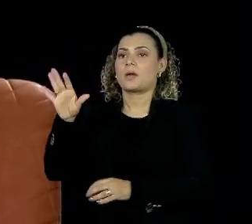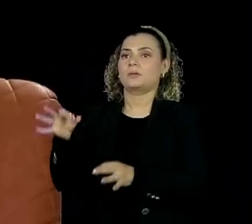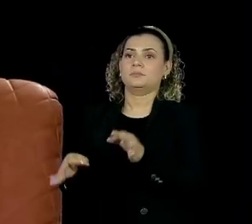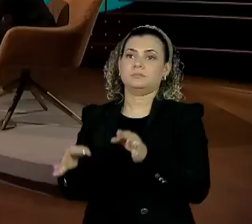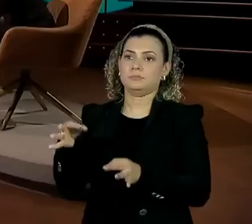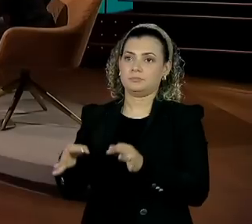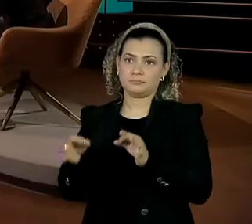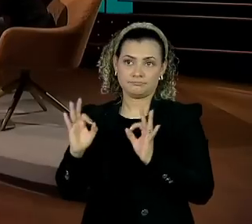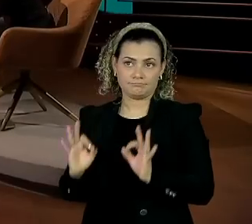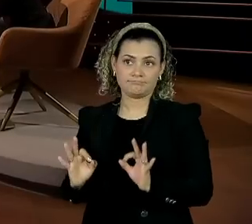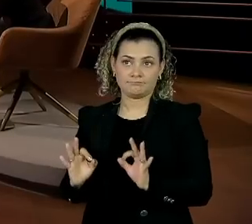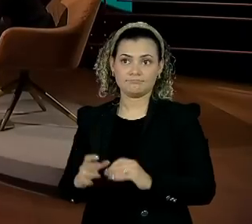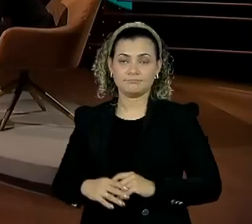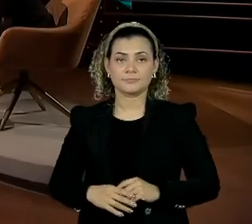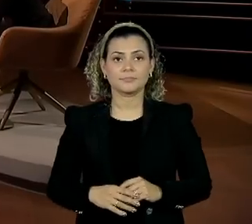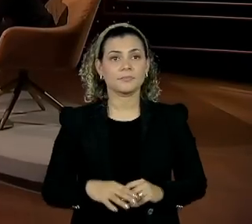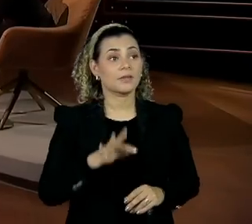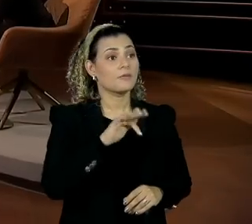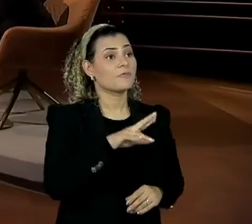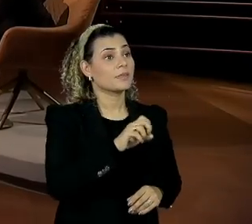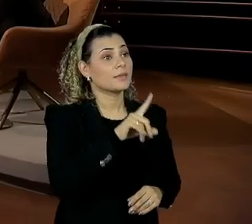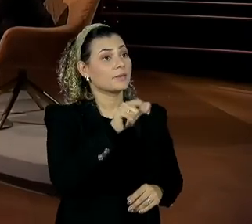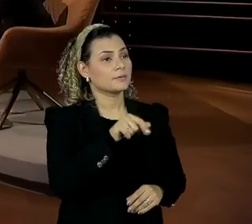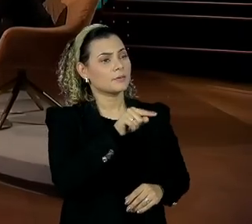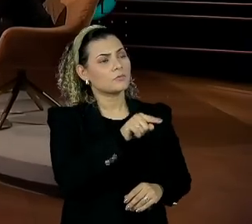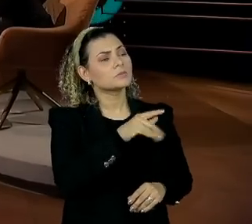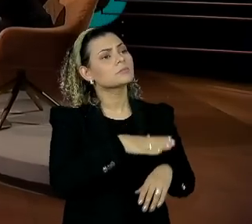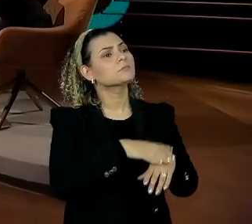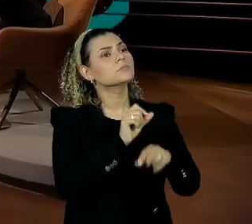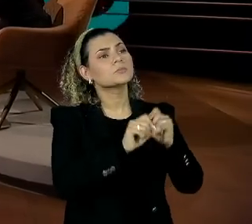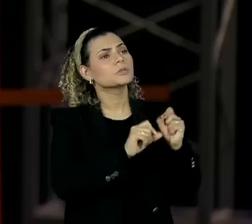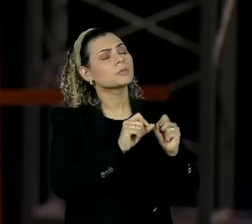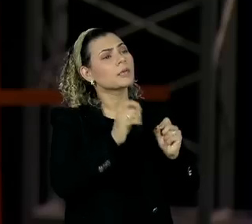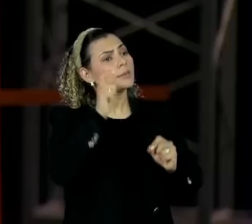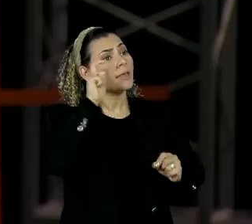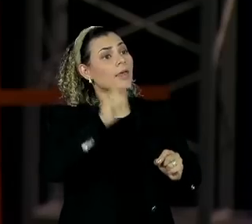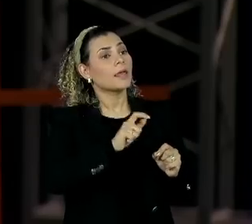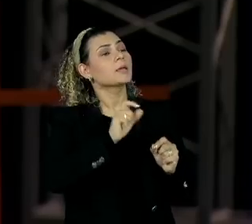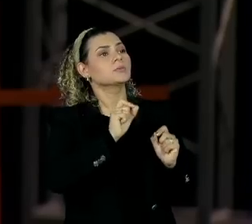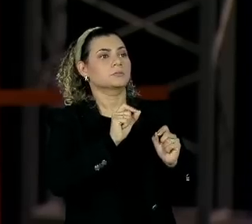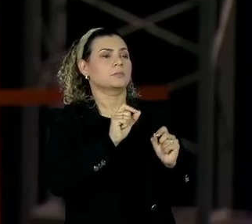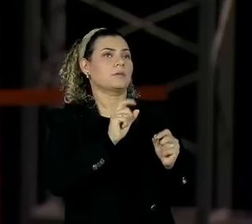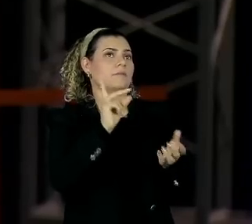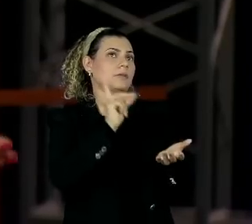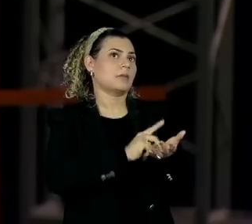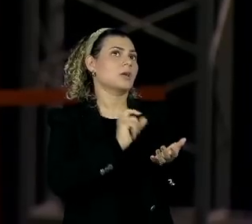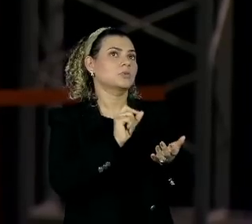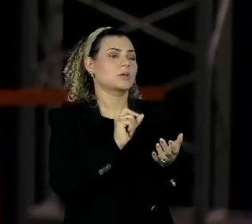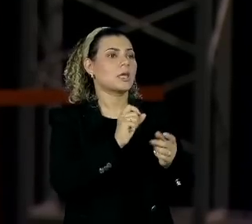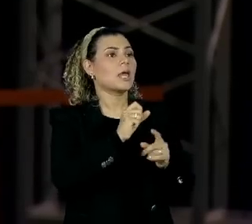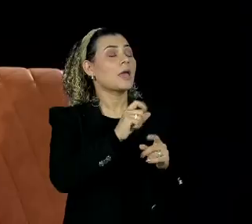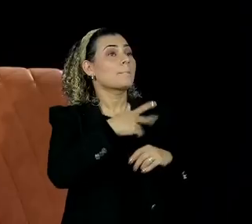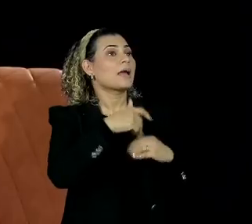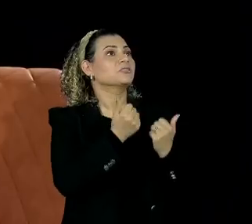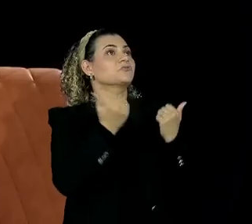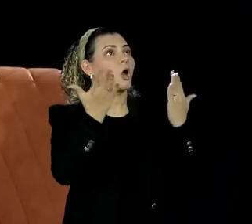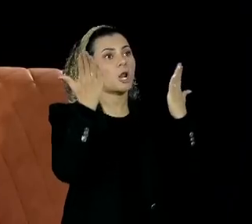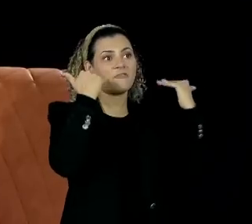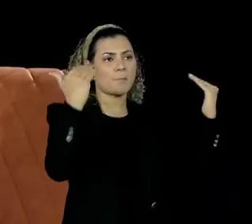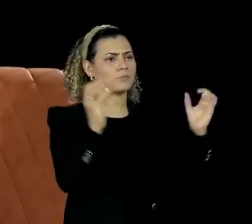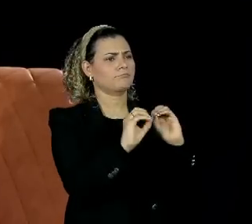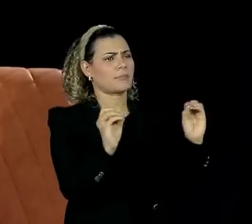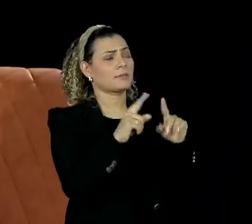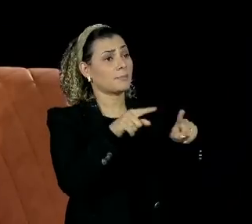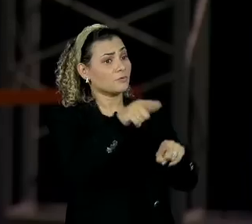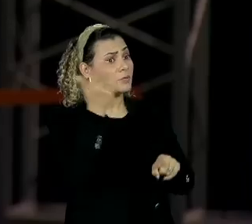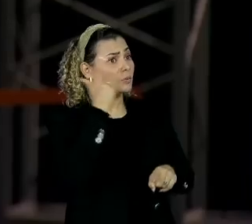né? Fernanda, você dizia que nunca teve a intenção de construir uma carreira internacional, mas ela acabou acontecendo e você acabou